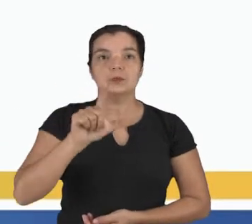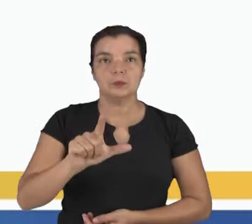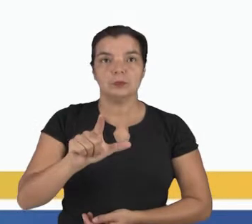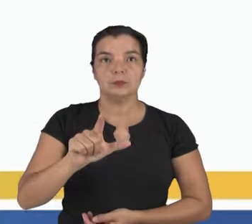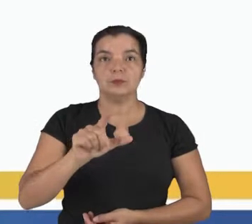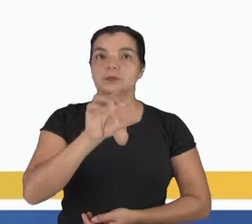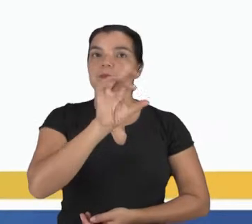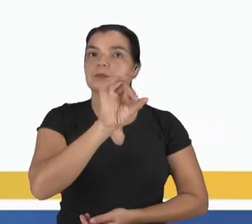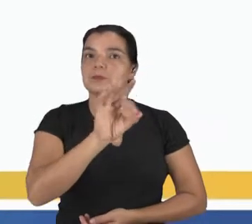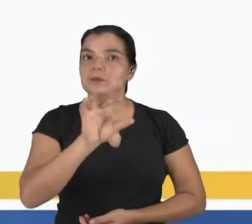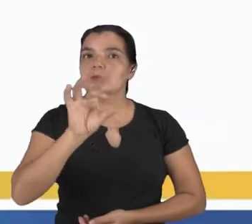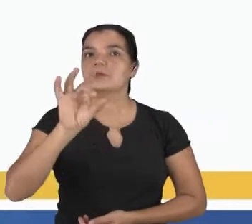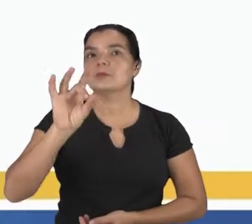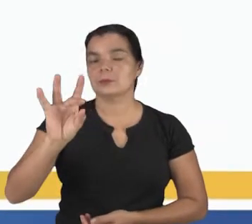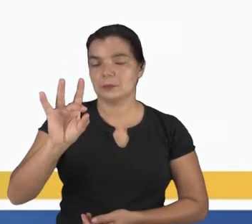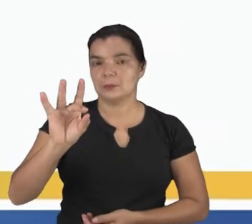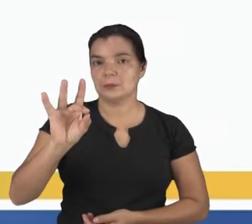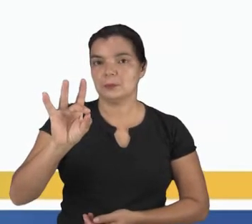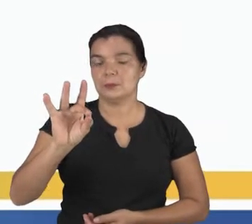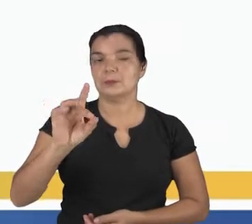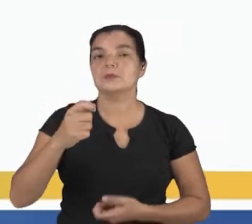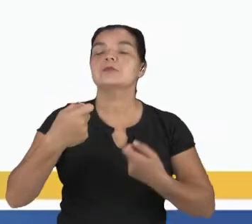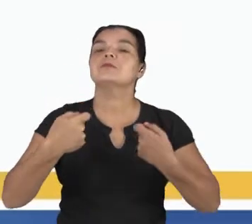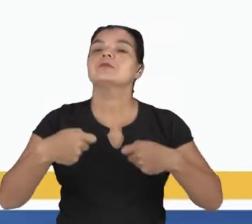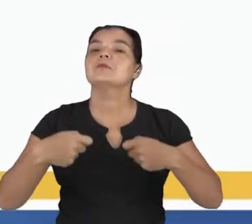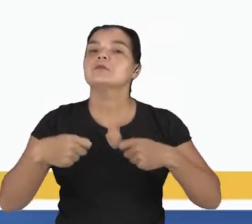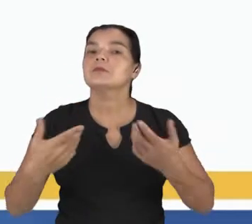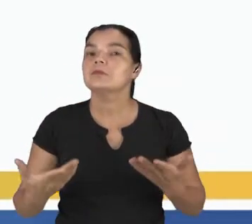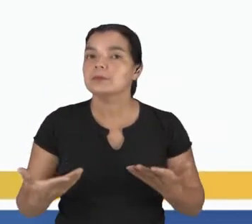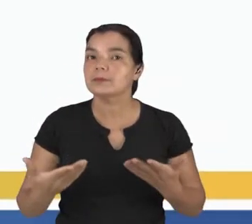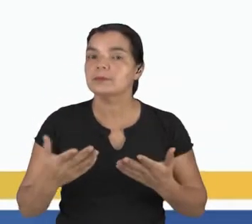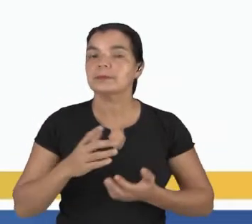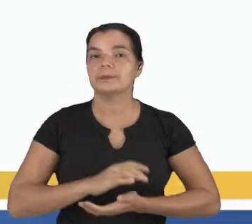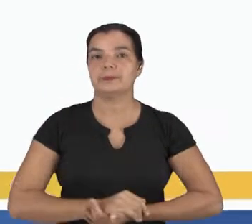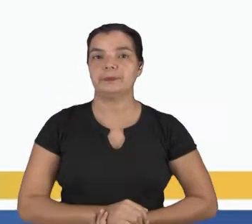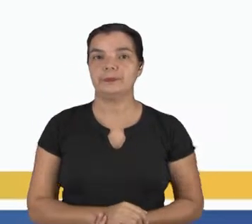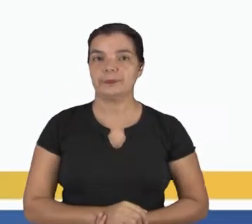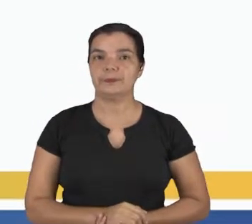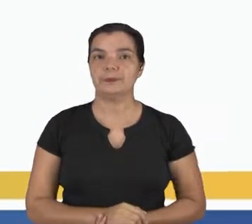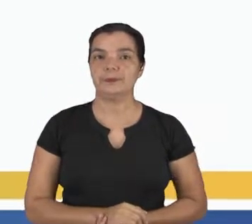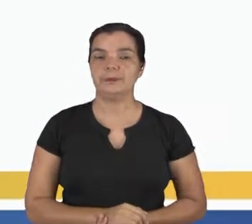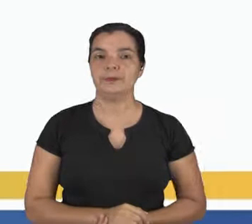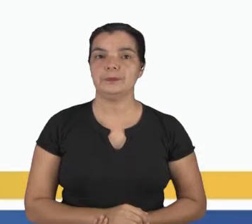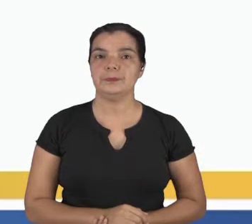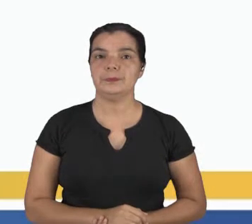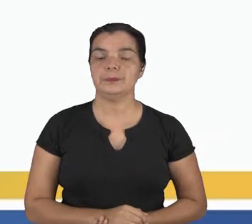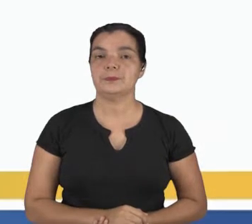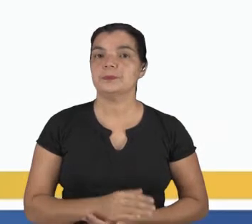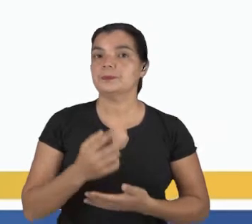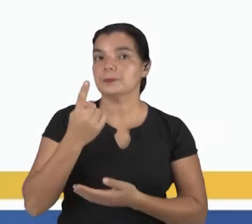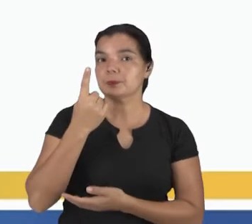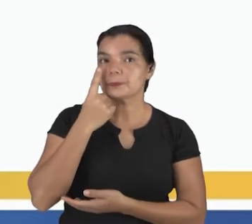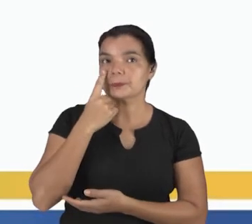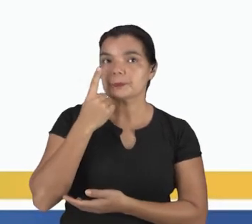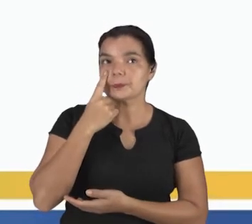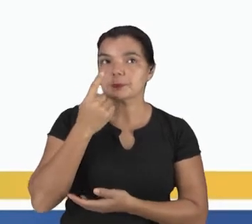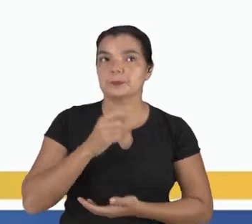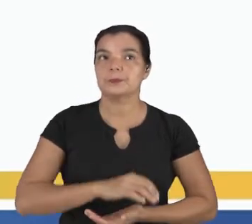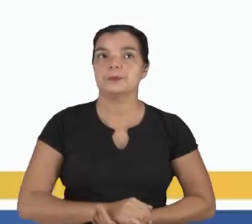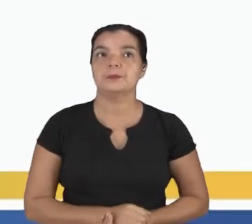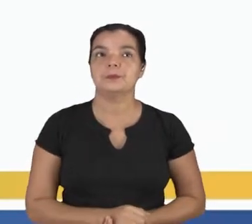4 litros cada, quantos baldes serão necessários? Então, olha aí.